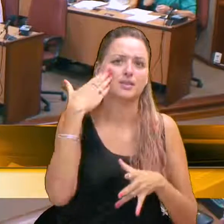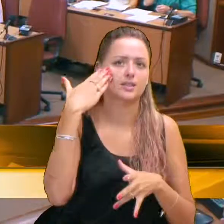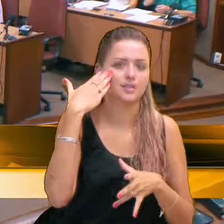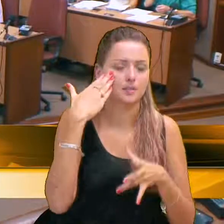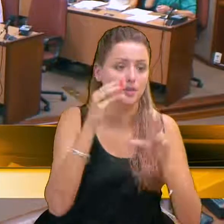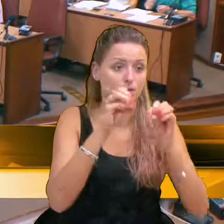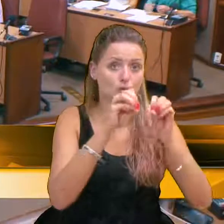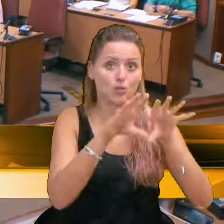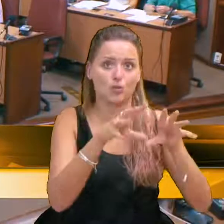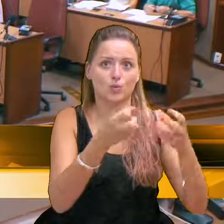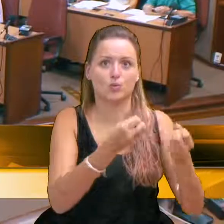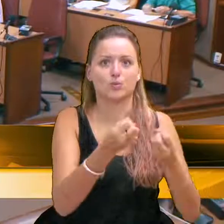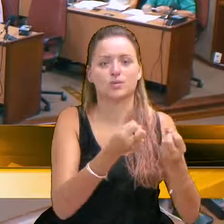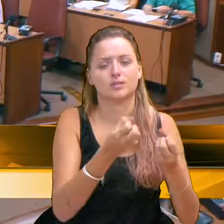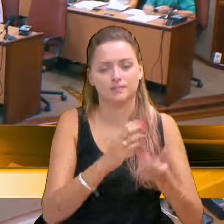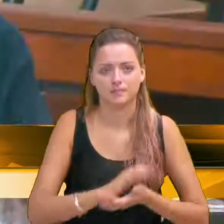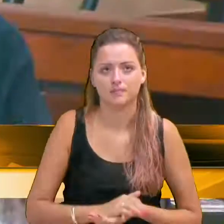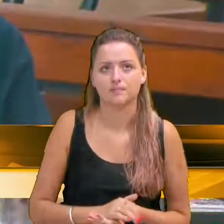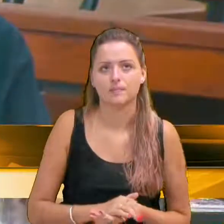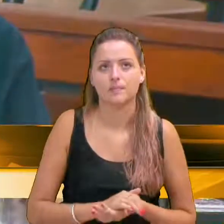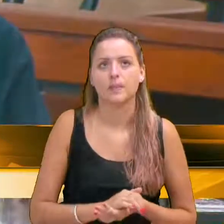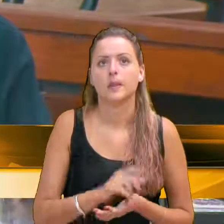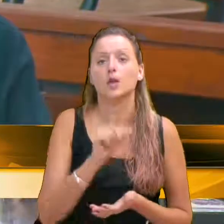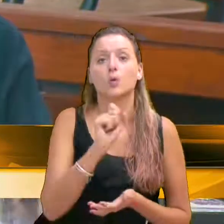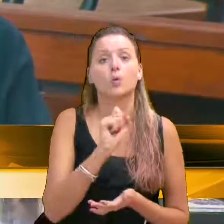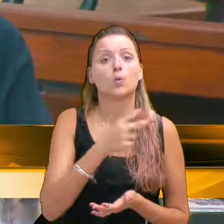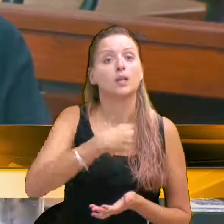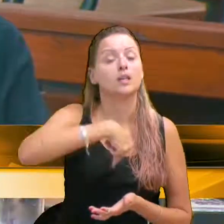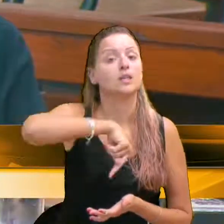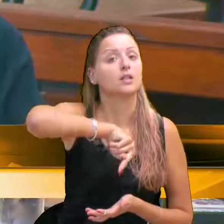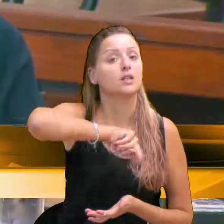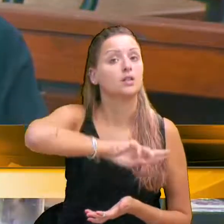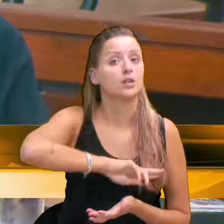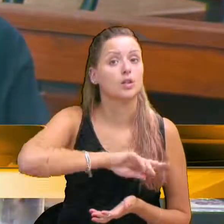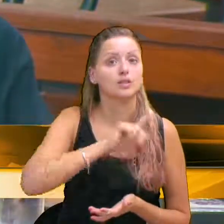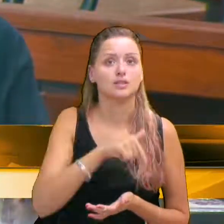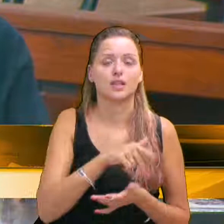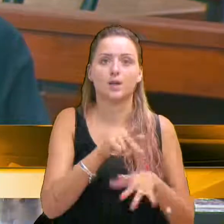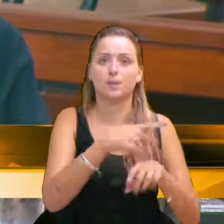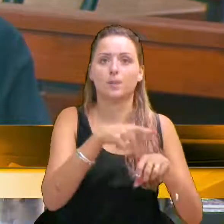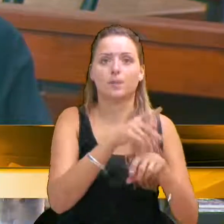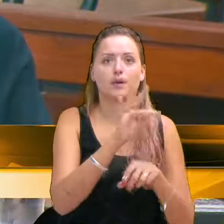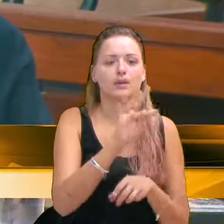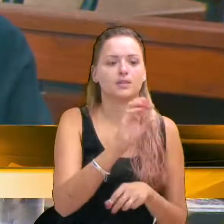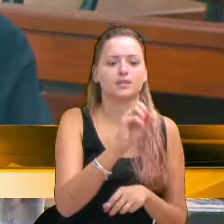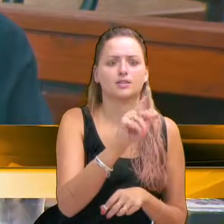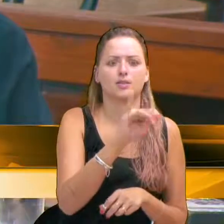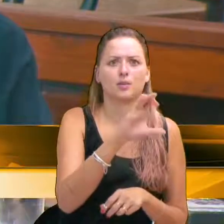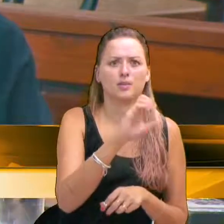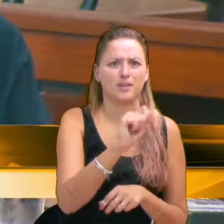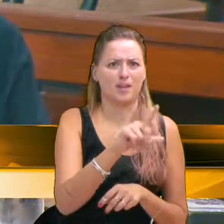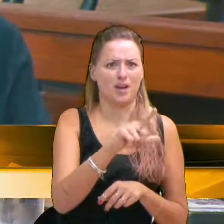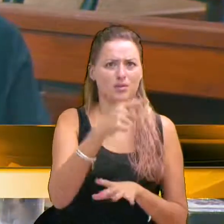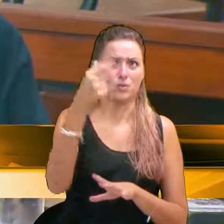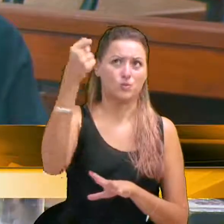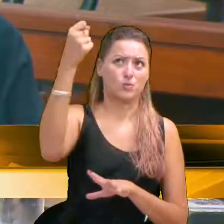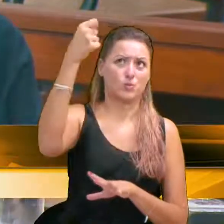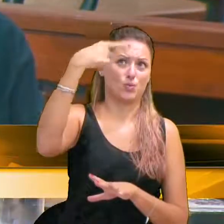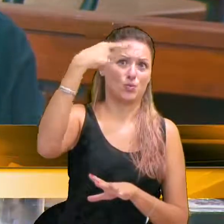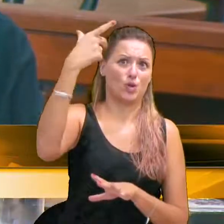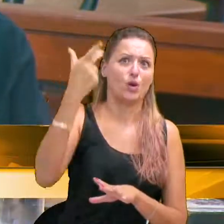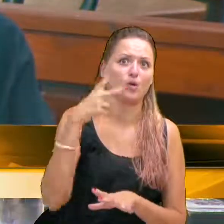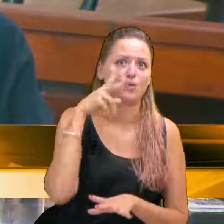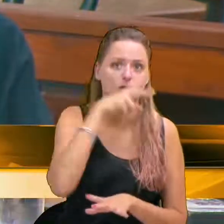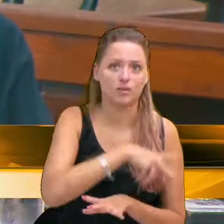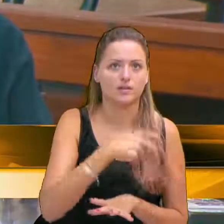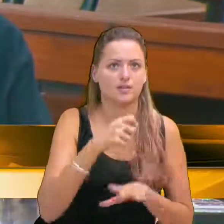os faróis ou, no mínimo, a meia luz. O que nós estamos questionando é um país tropical, com o sol a pino e ter que